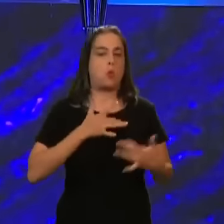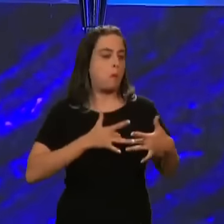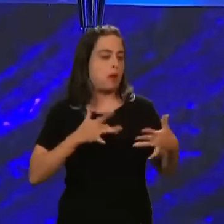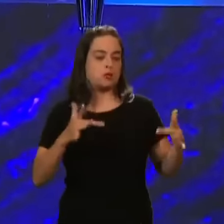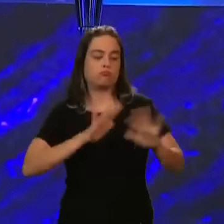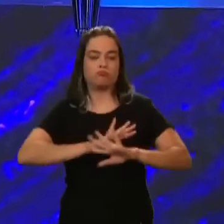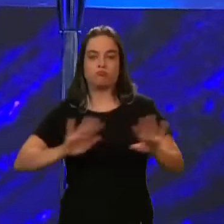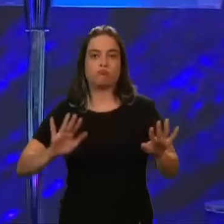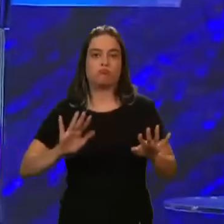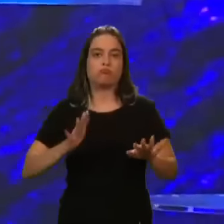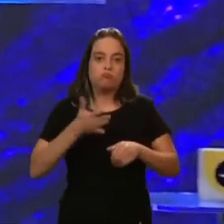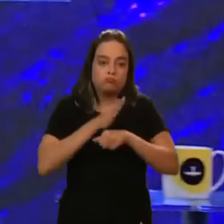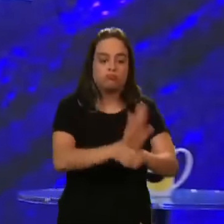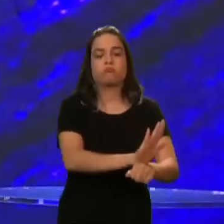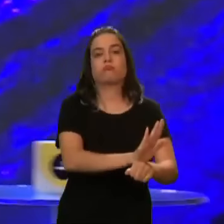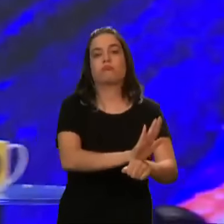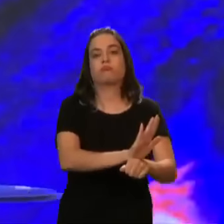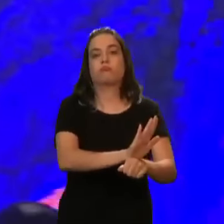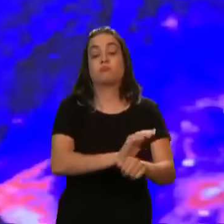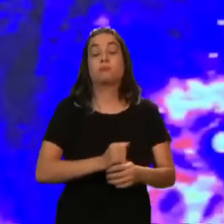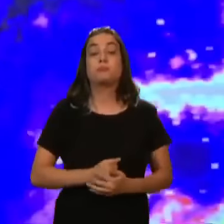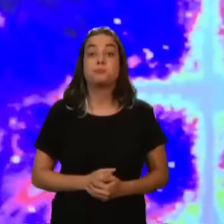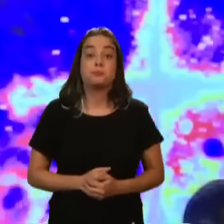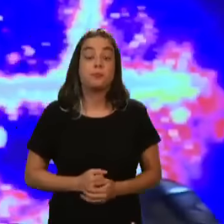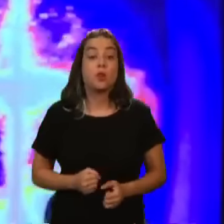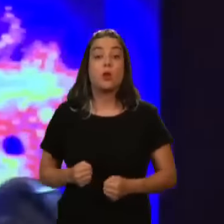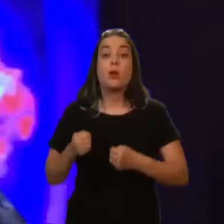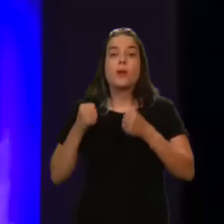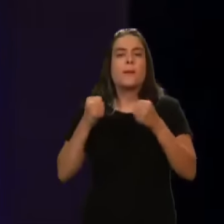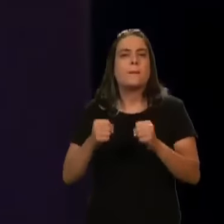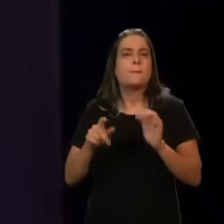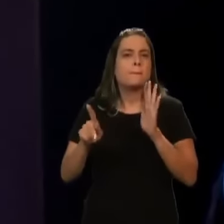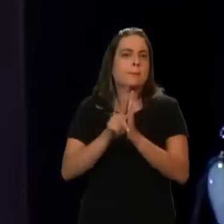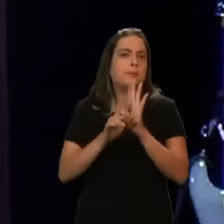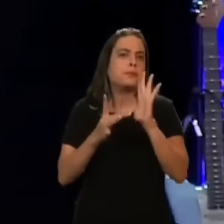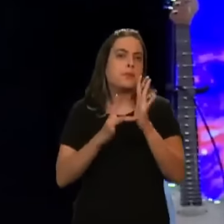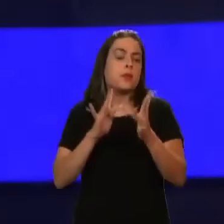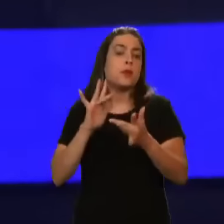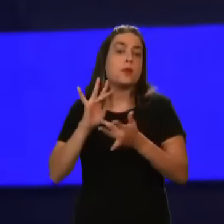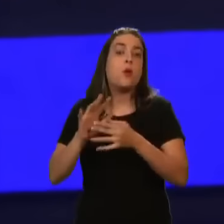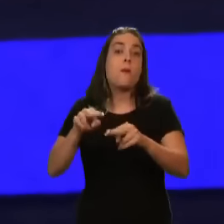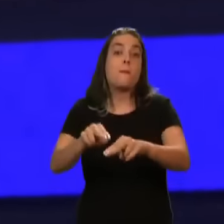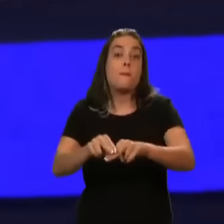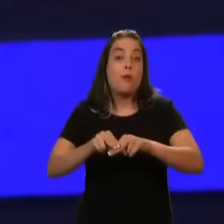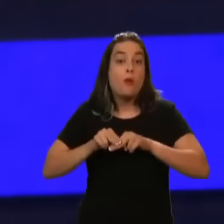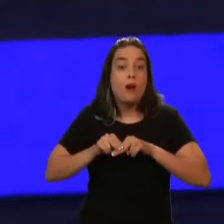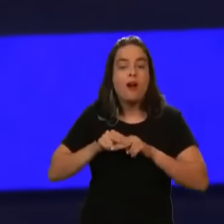compaixão. Mas entenda uma coisa: o poder de Jesus só se move pelo seu amor.